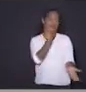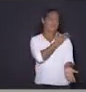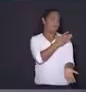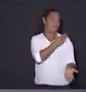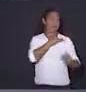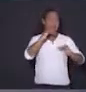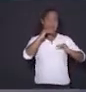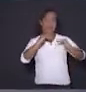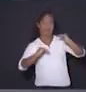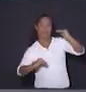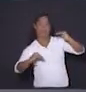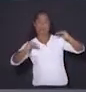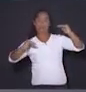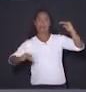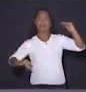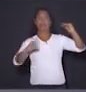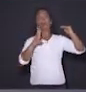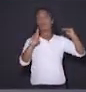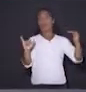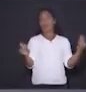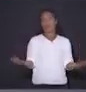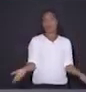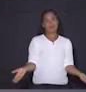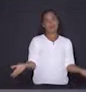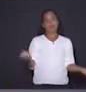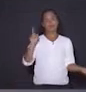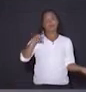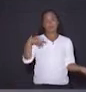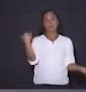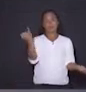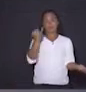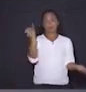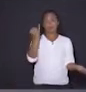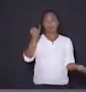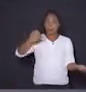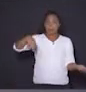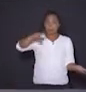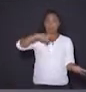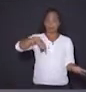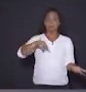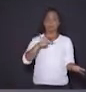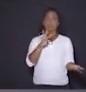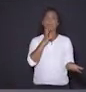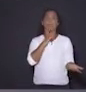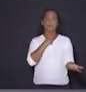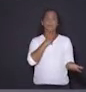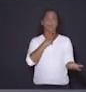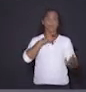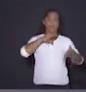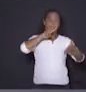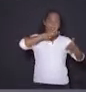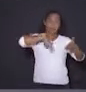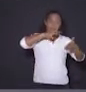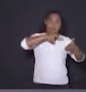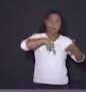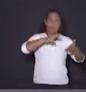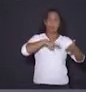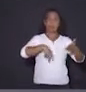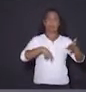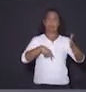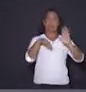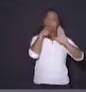desigualdades por isso é muito importante a gente conhecer é a gente ler esses termos ea gente